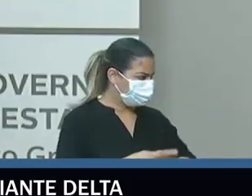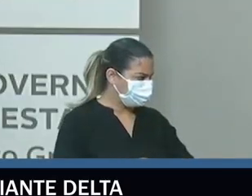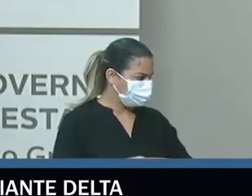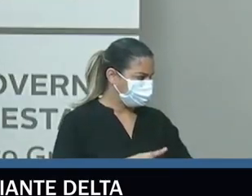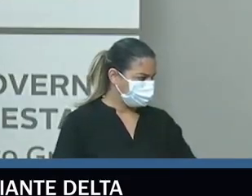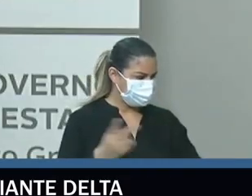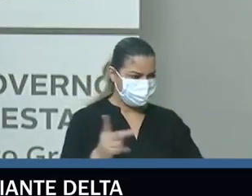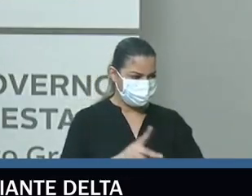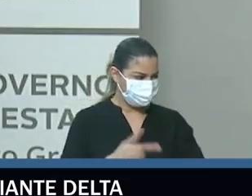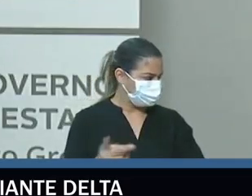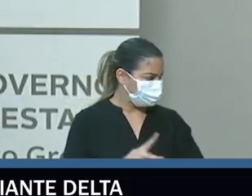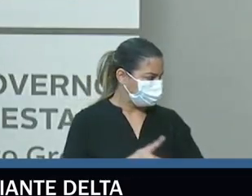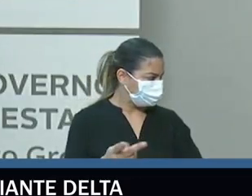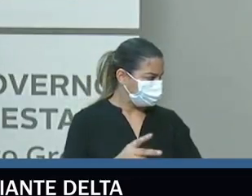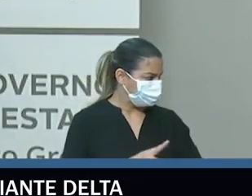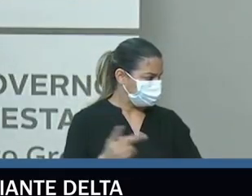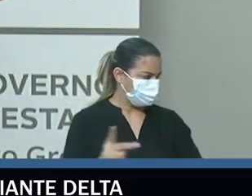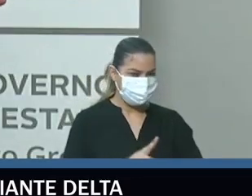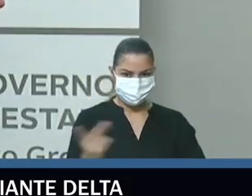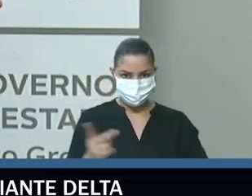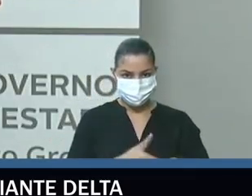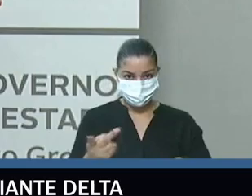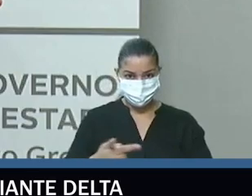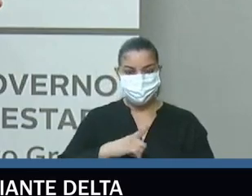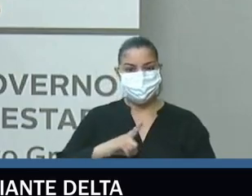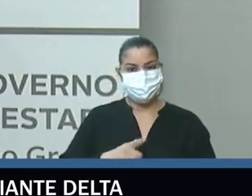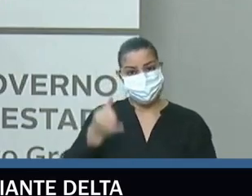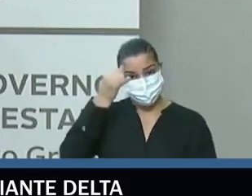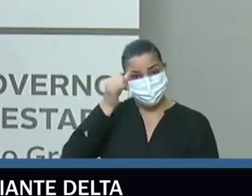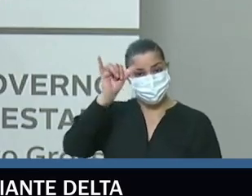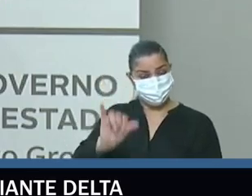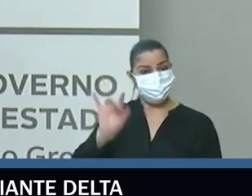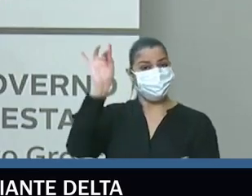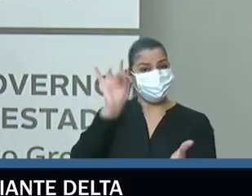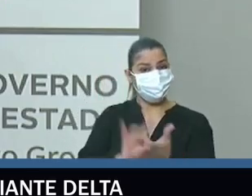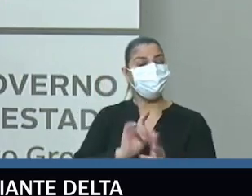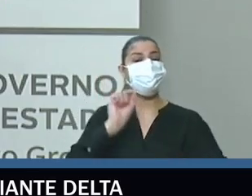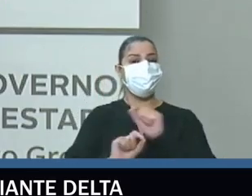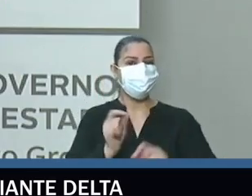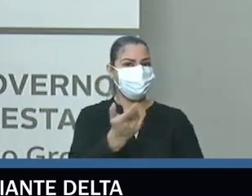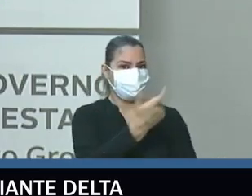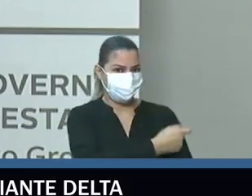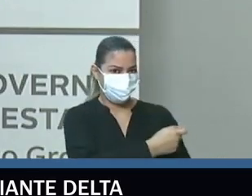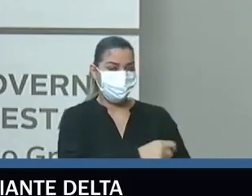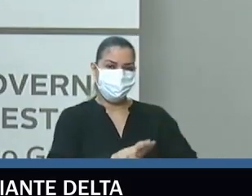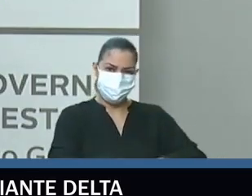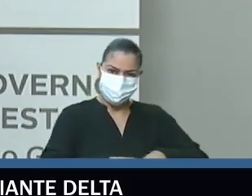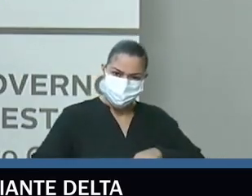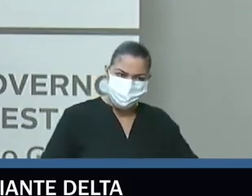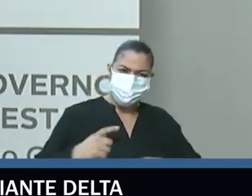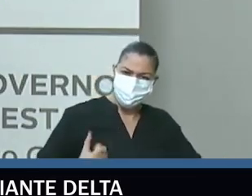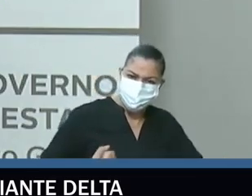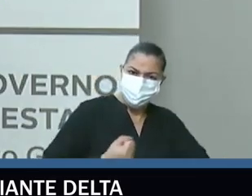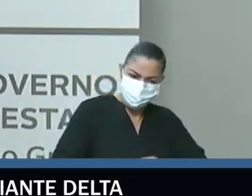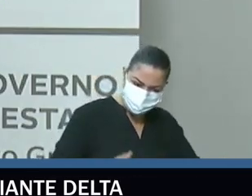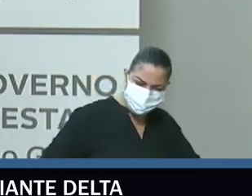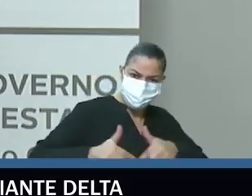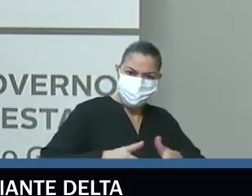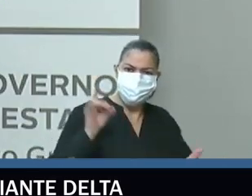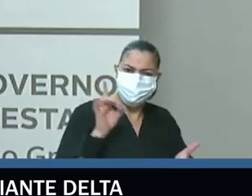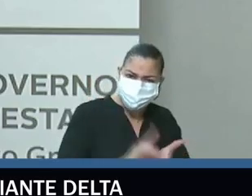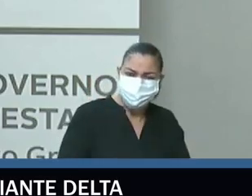vai resolver e evitar o problema é a vacinação e por isso nosso esforço total e Central na